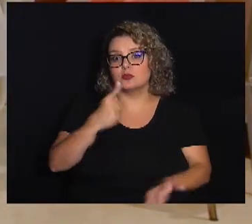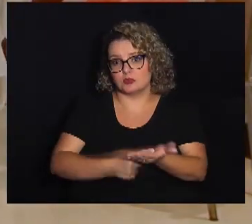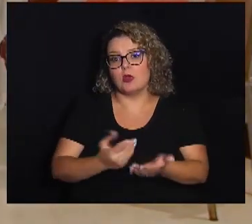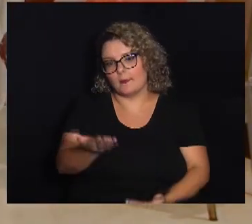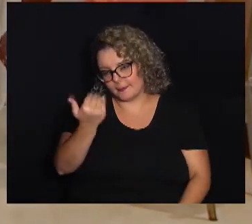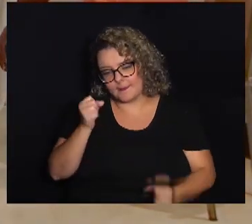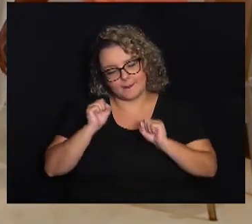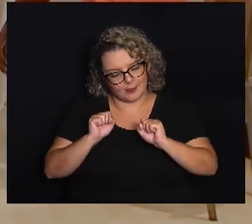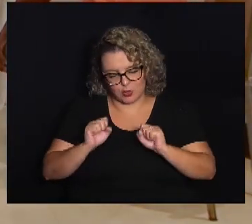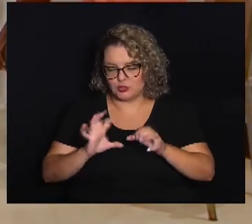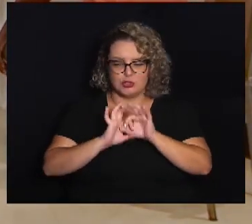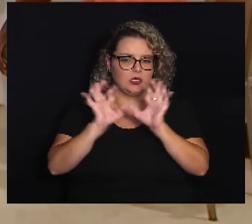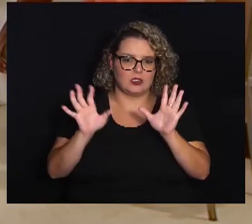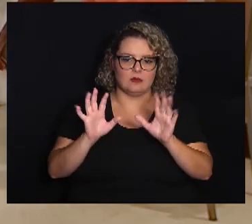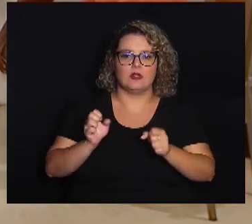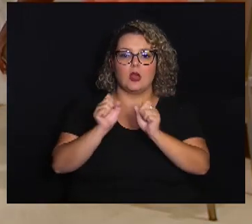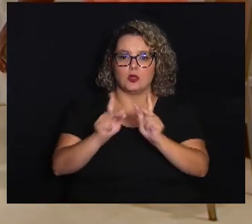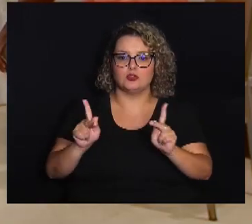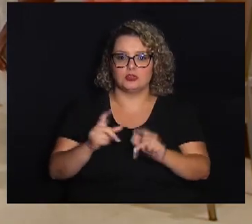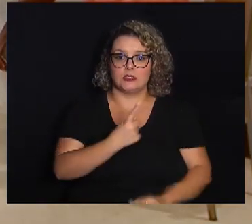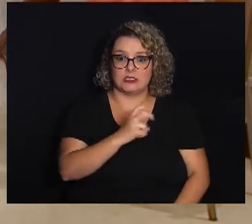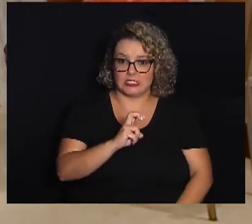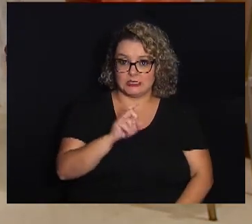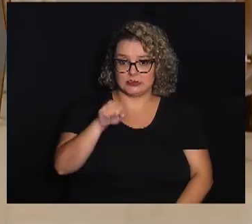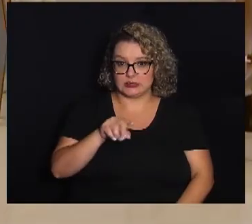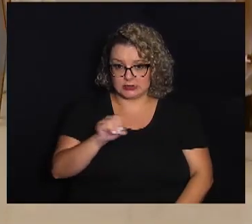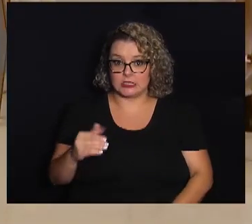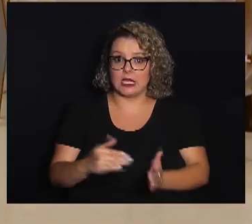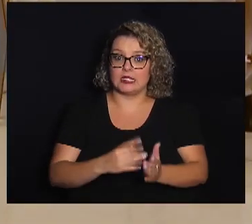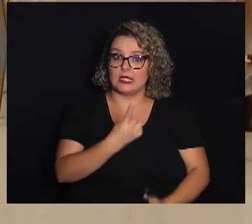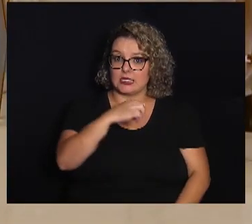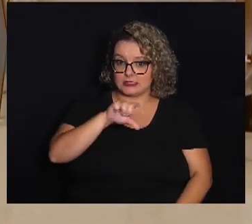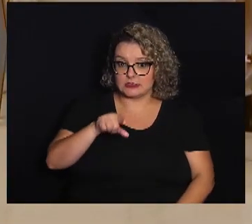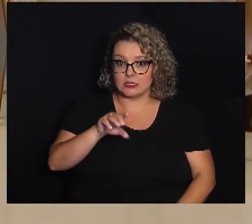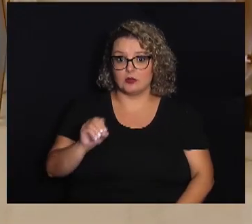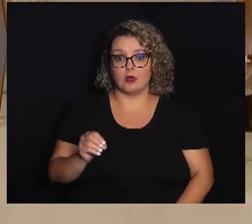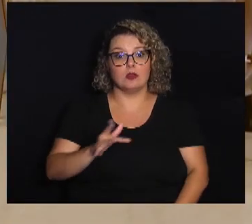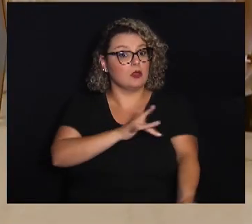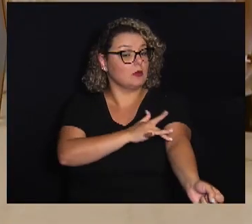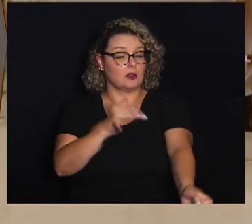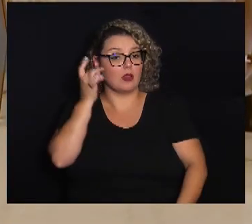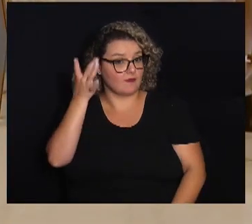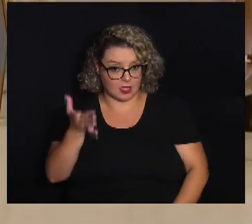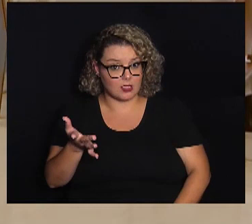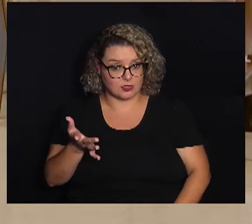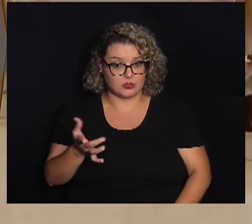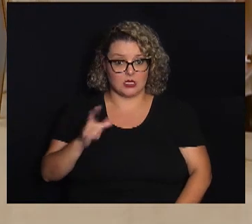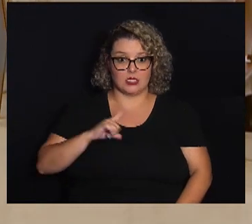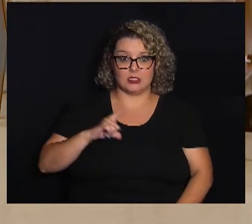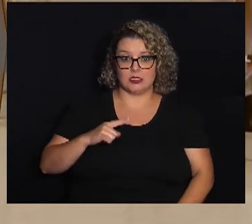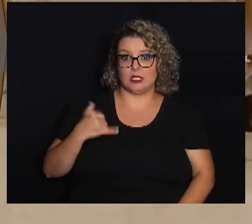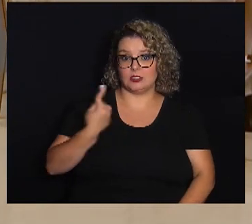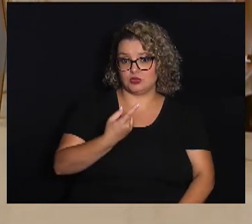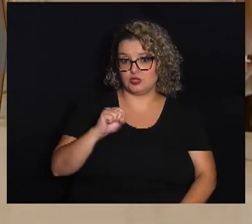vir espontaneamente ao shopping das 15 horas às 19. Olha, para doar sangue é muito fácil. É preciso ter no mínimo